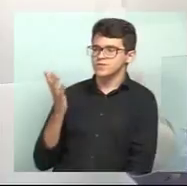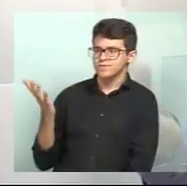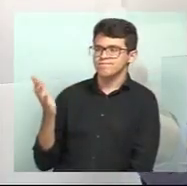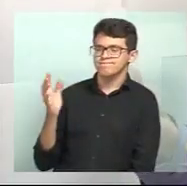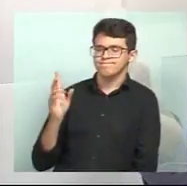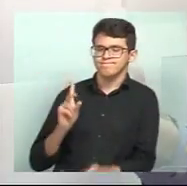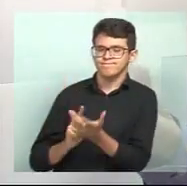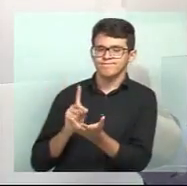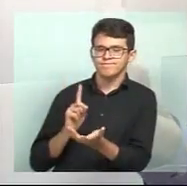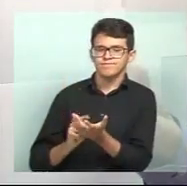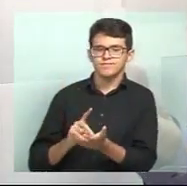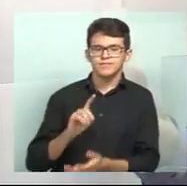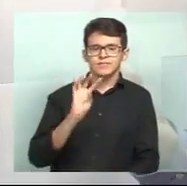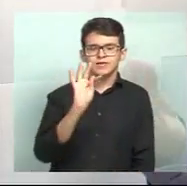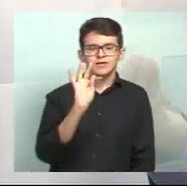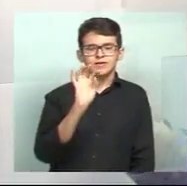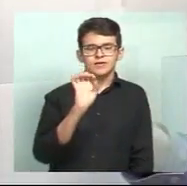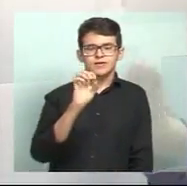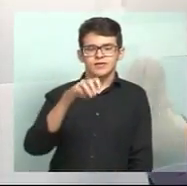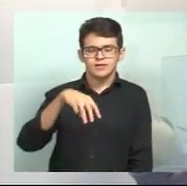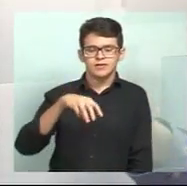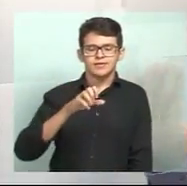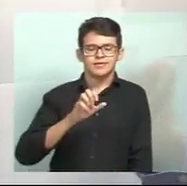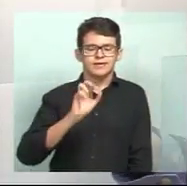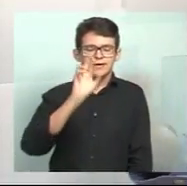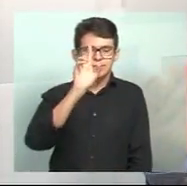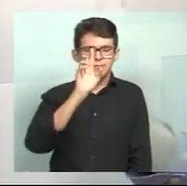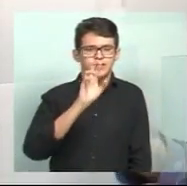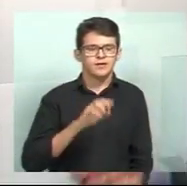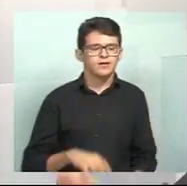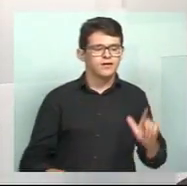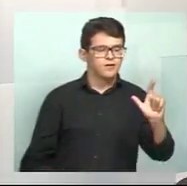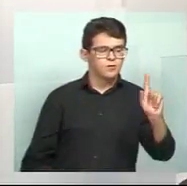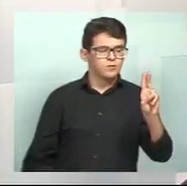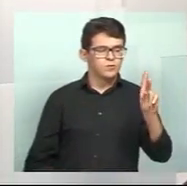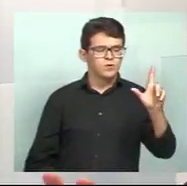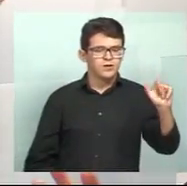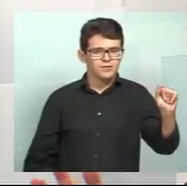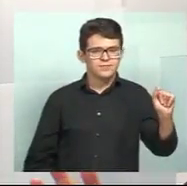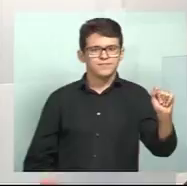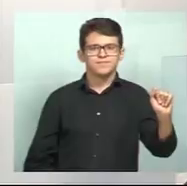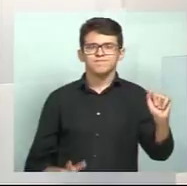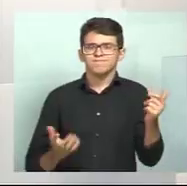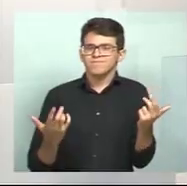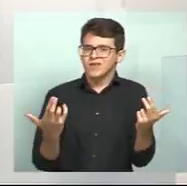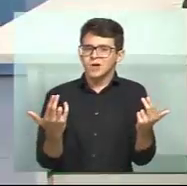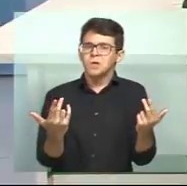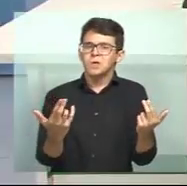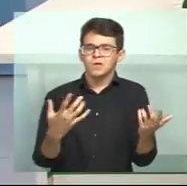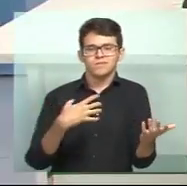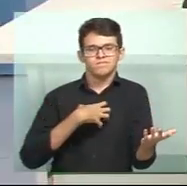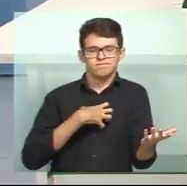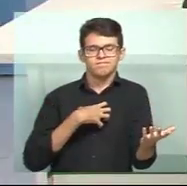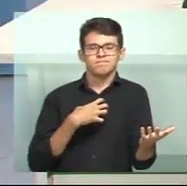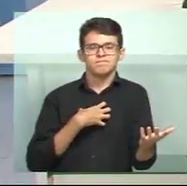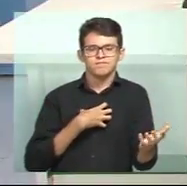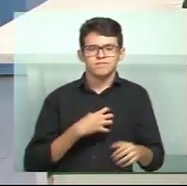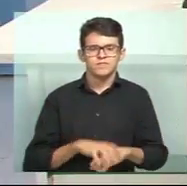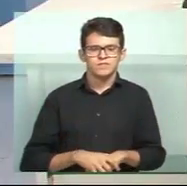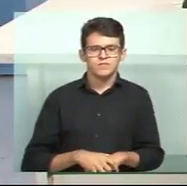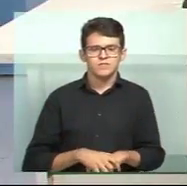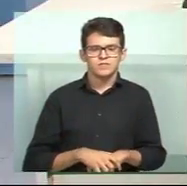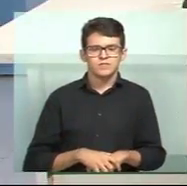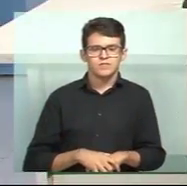Temer e Lula talvez estejam jogando mais próximo um do outro do que... Você duvida que o Michel Temer será preso logo depois de